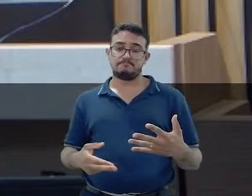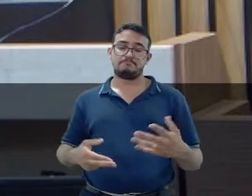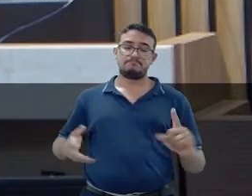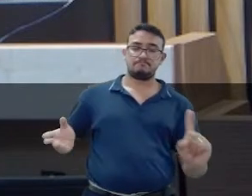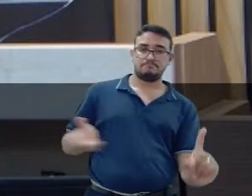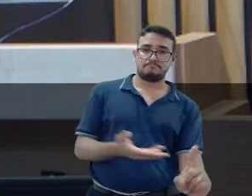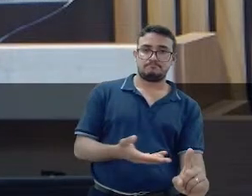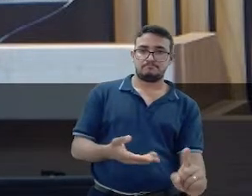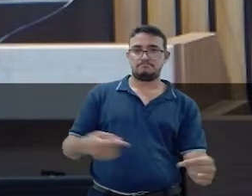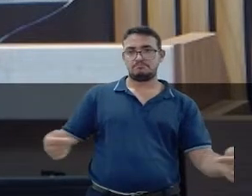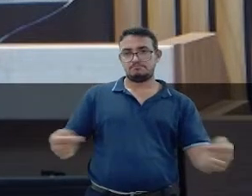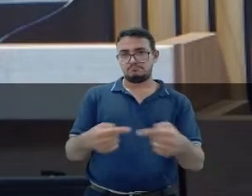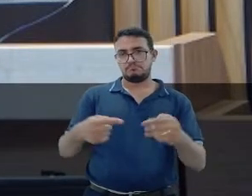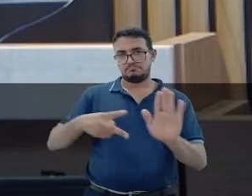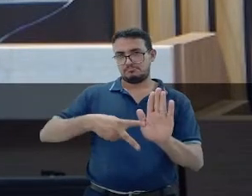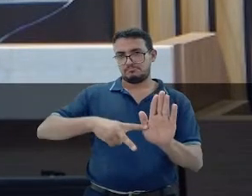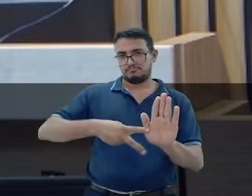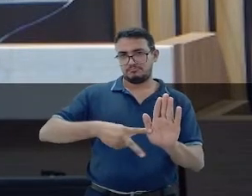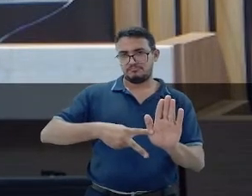enquadramento sindical.